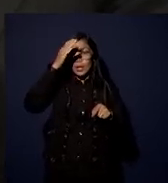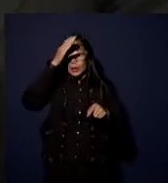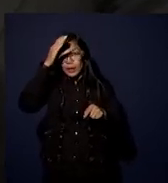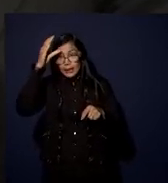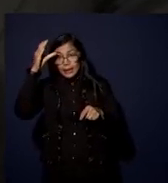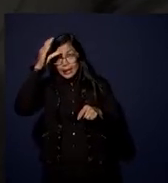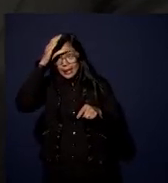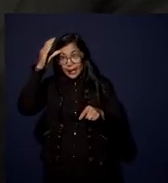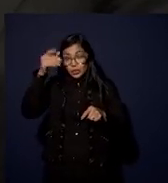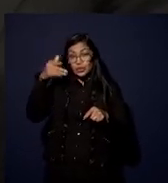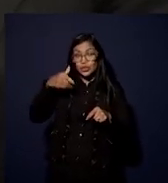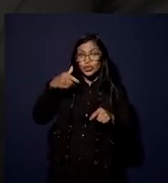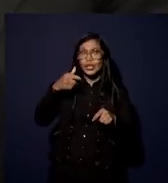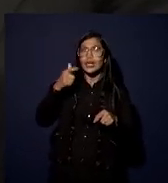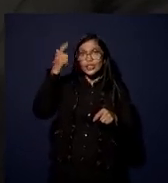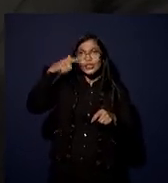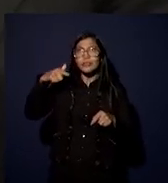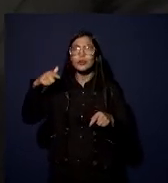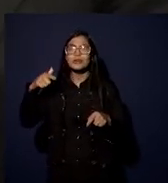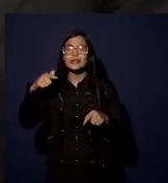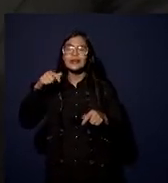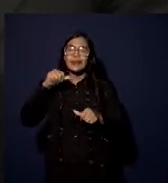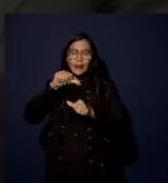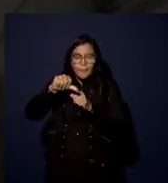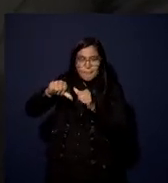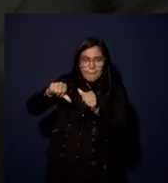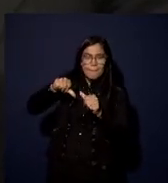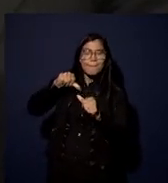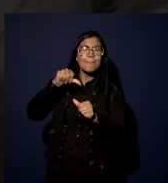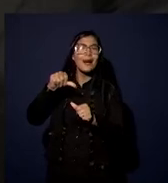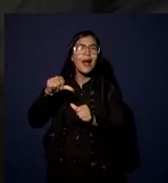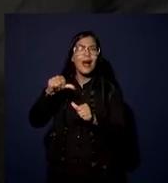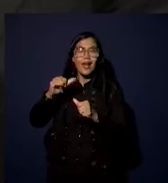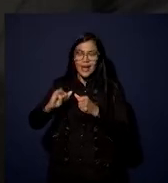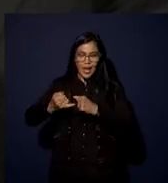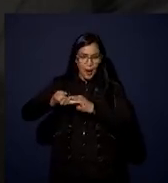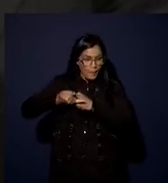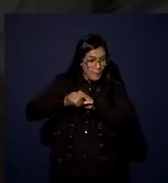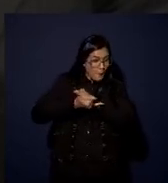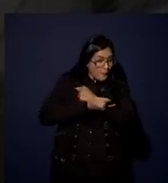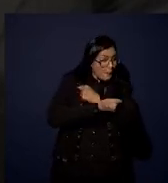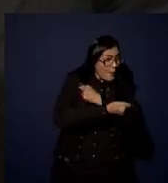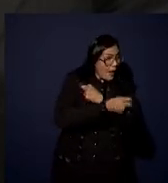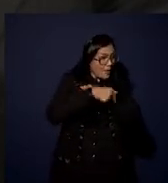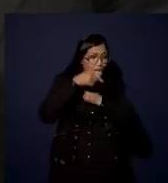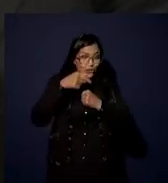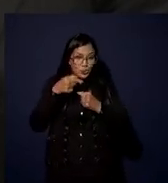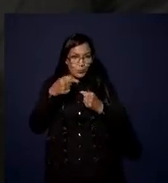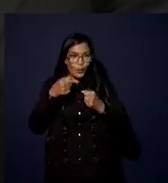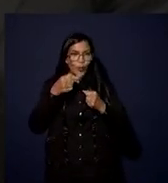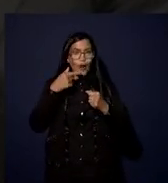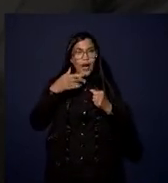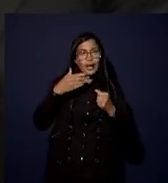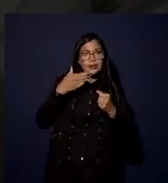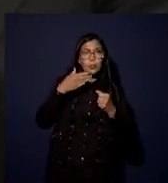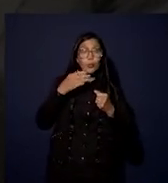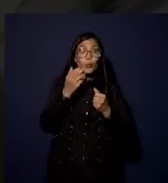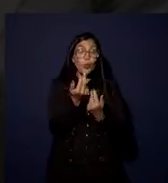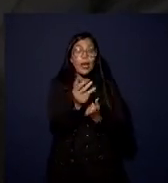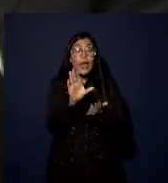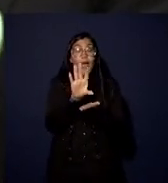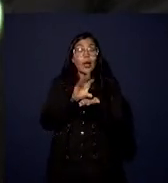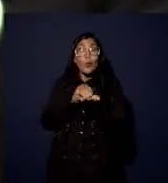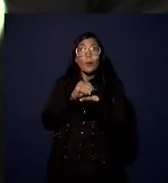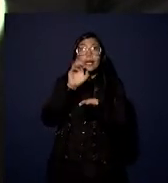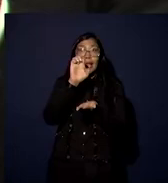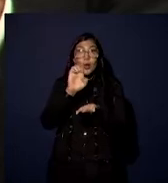né a gente vai conseguir transformar isso numa infraestrutura a do que a infraestrutura europeia tem hoje